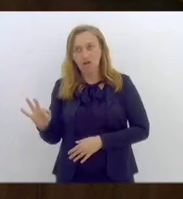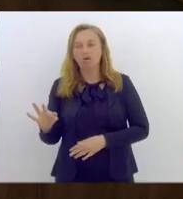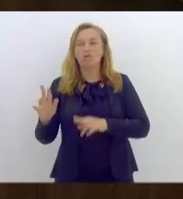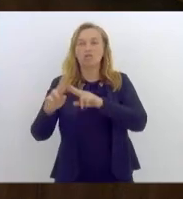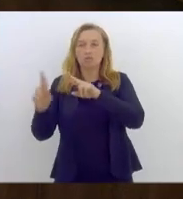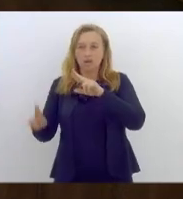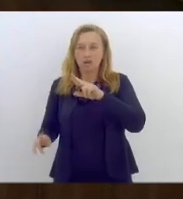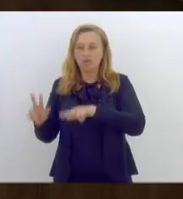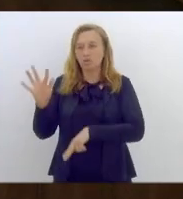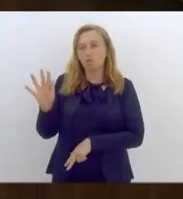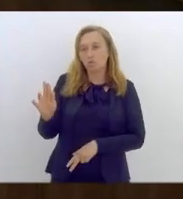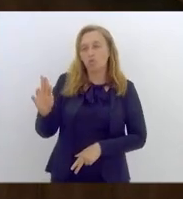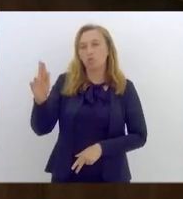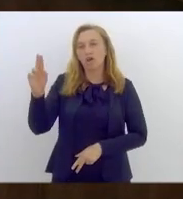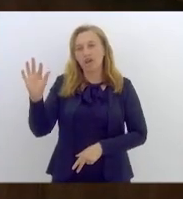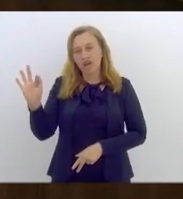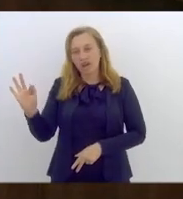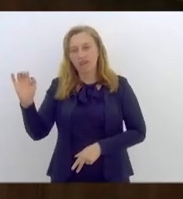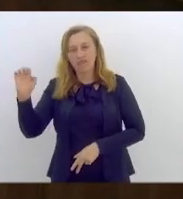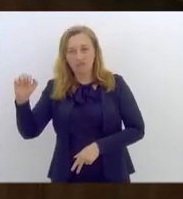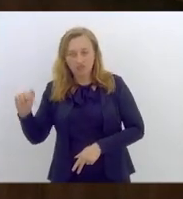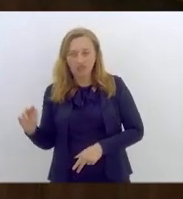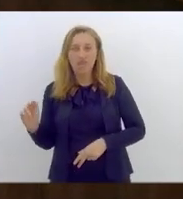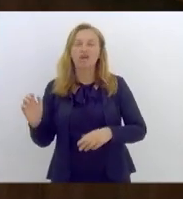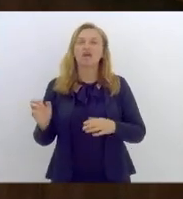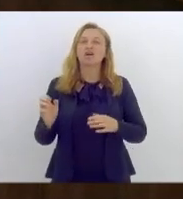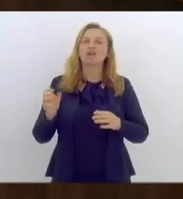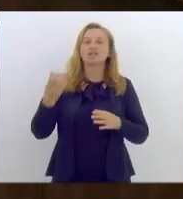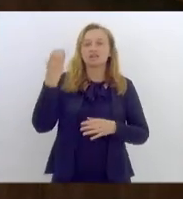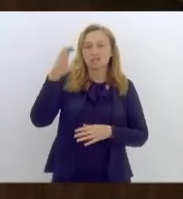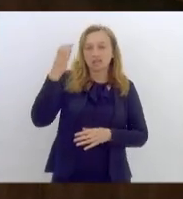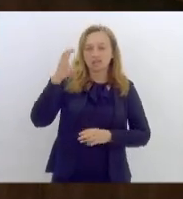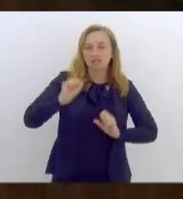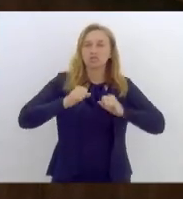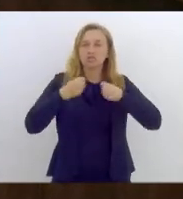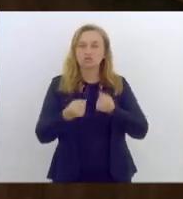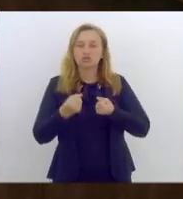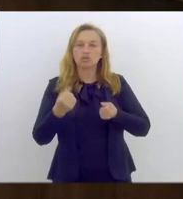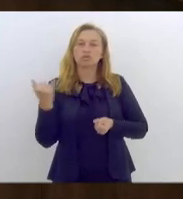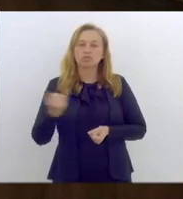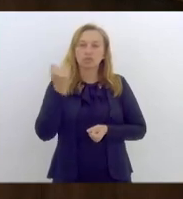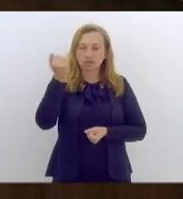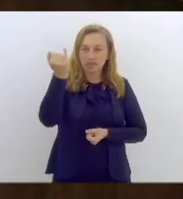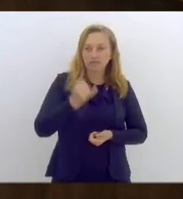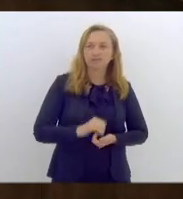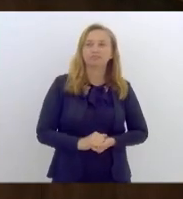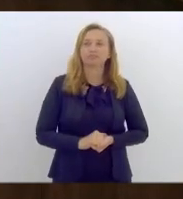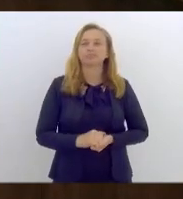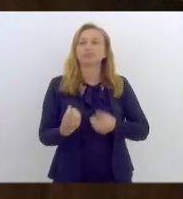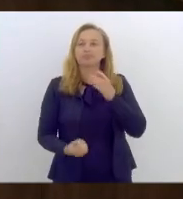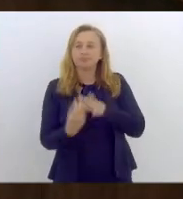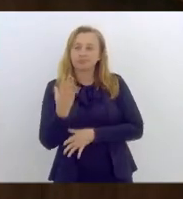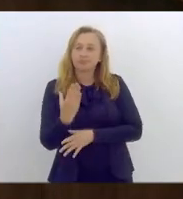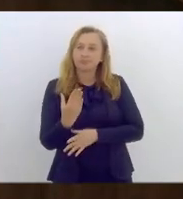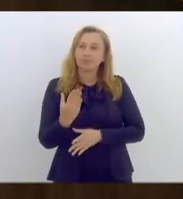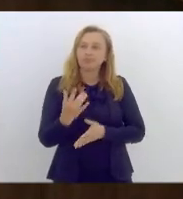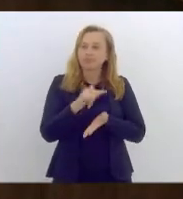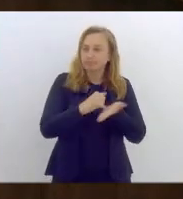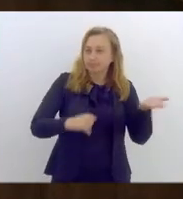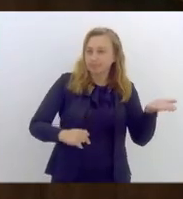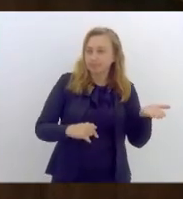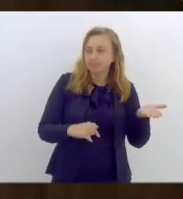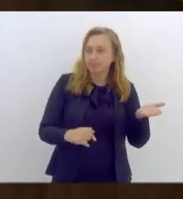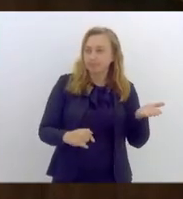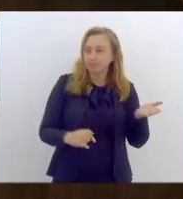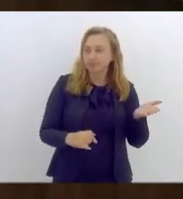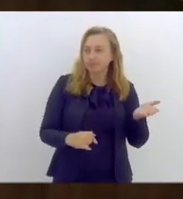ressaltar dimensão científica desse esforço importante de criar uma nota técnica que fundamenta